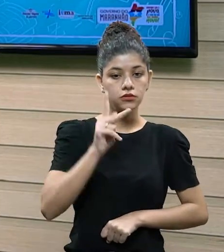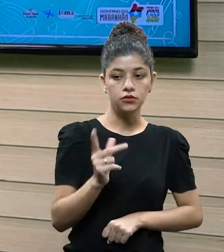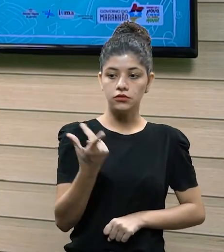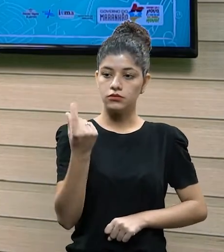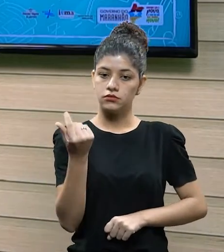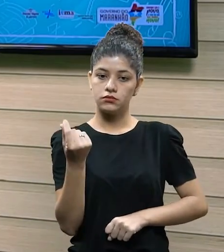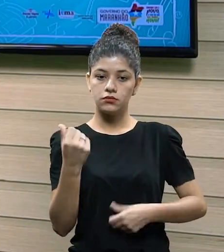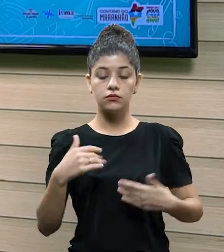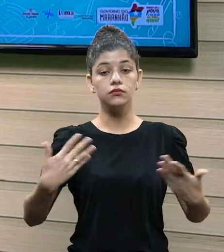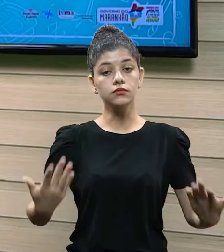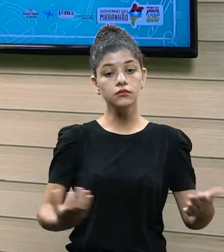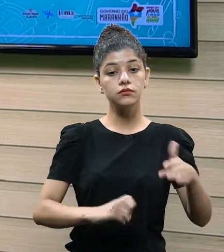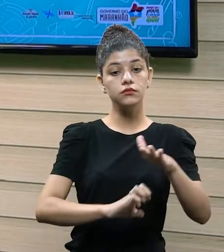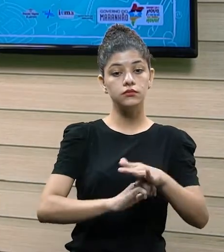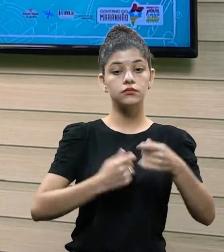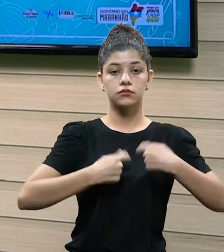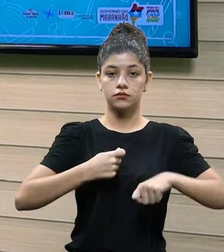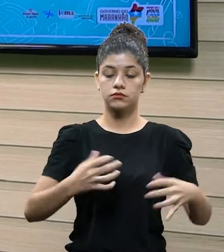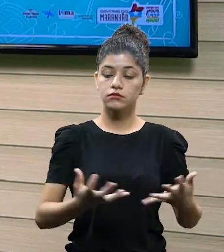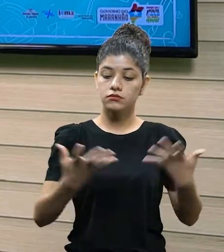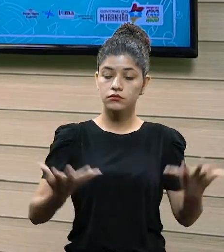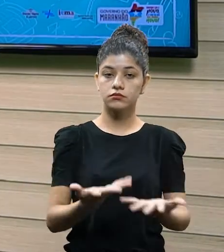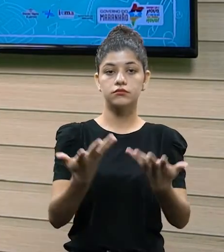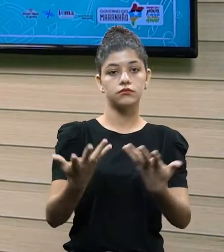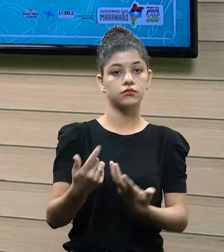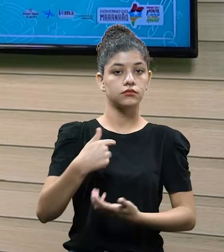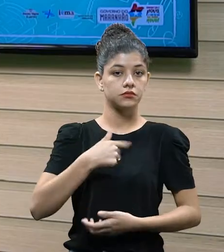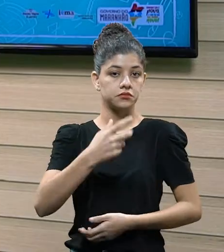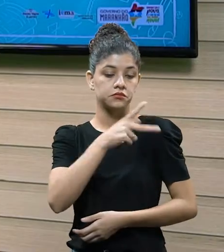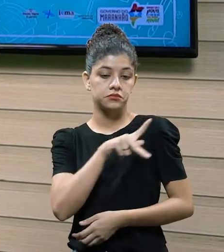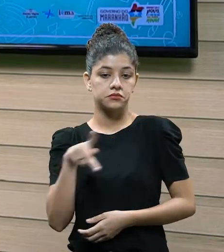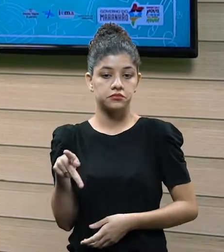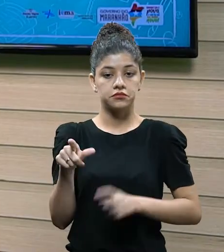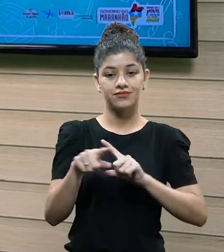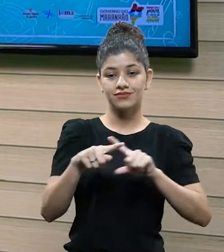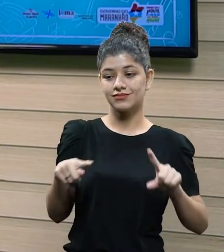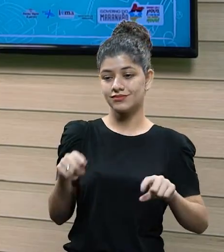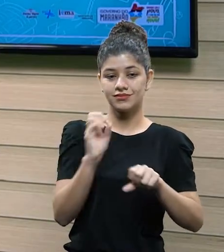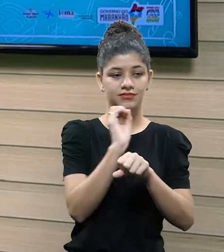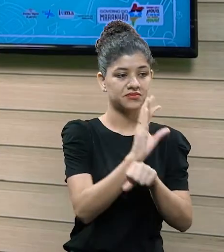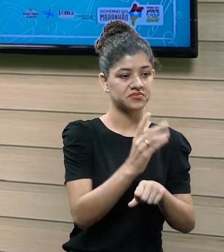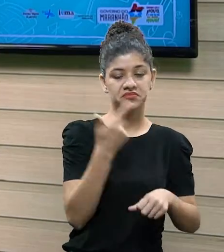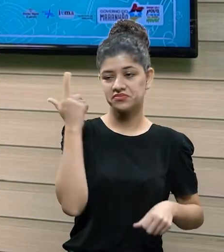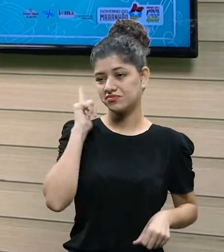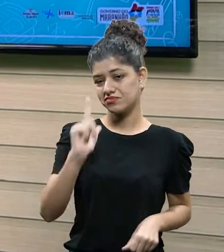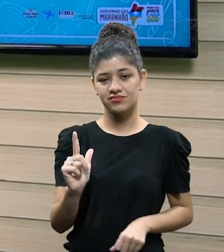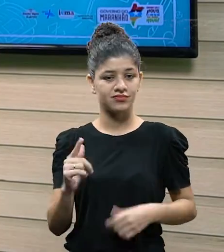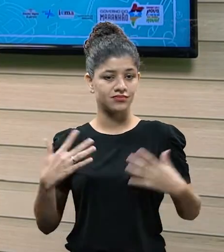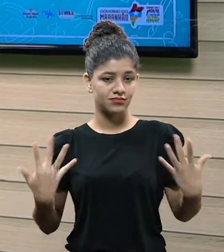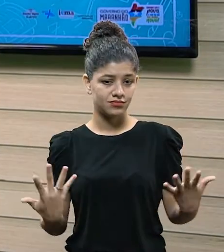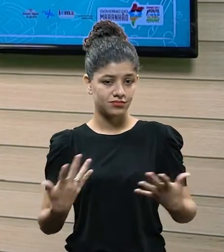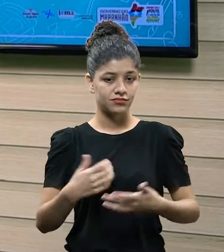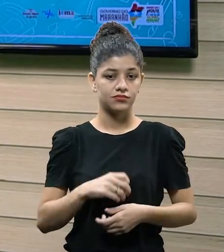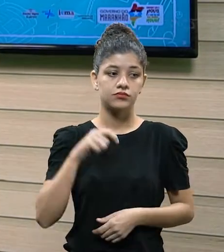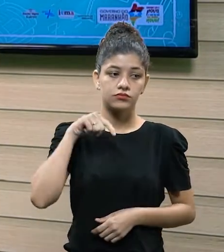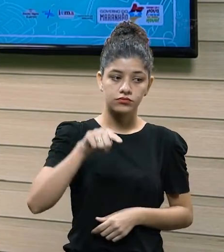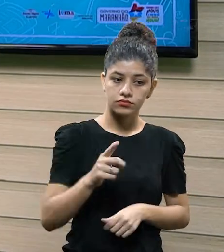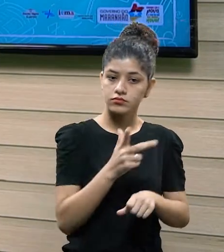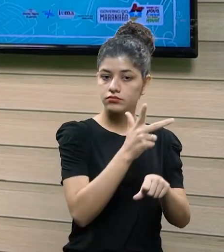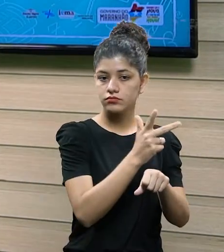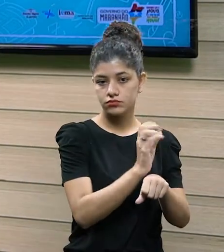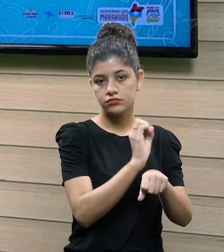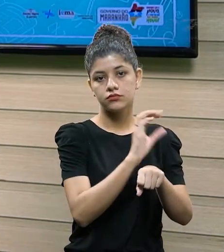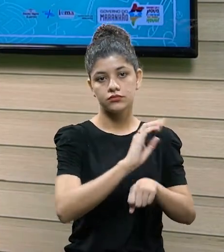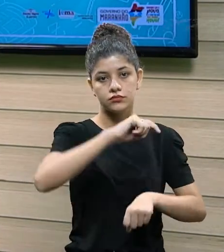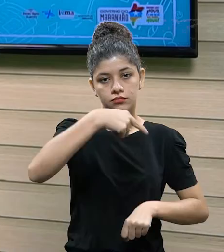tipo, ganhar um extra. Então as empresas precisam estimular. Ah, eu sou o professor, mas não sei ligar o data show. Não, Guterres, o técnico áudio não vê. Você vai